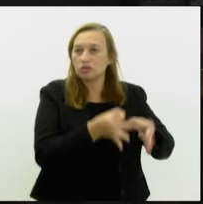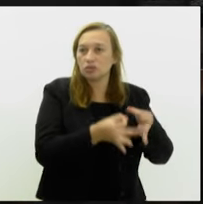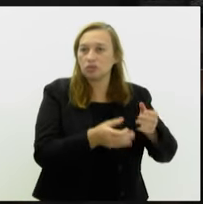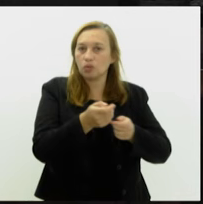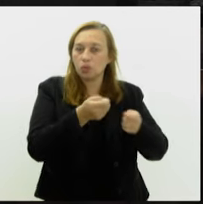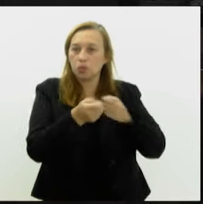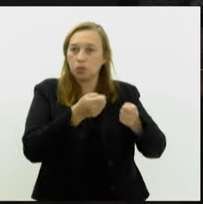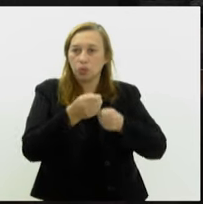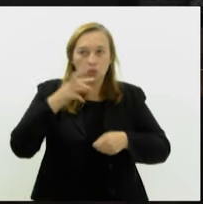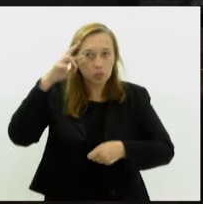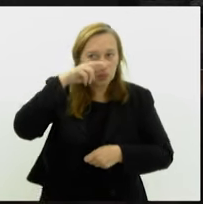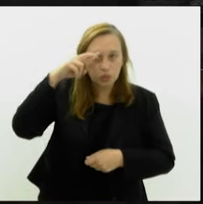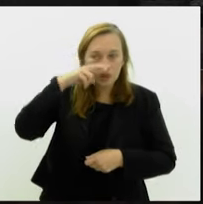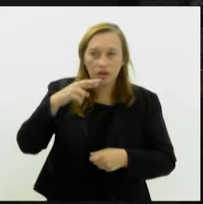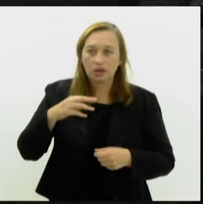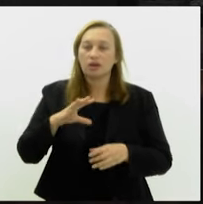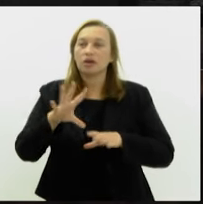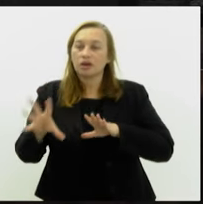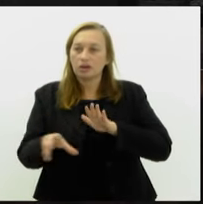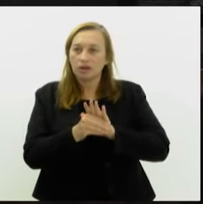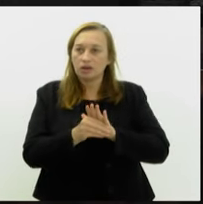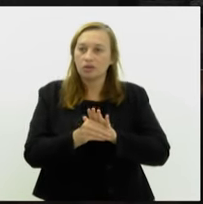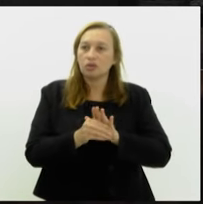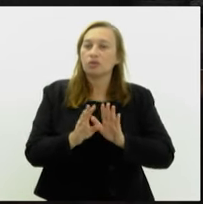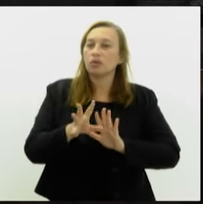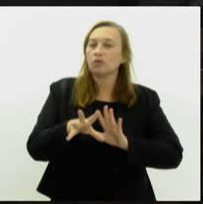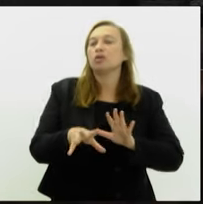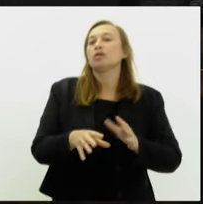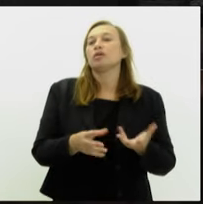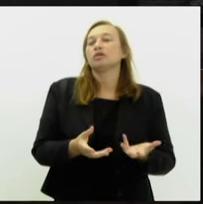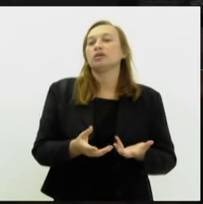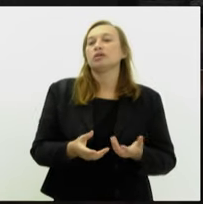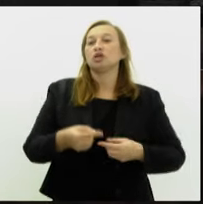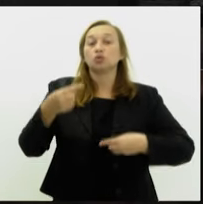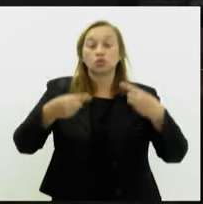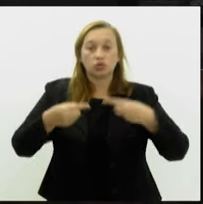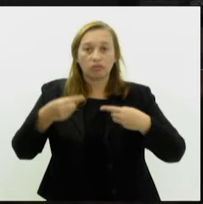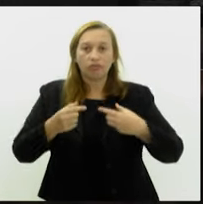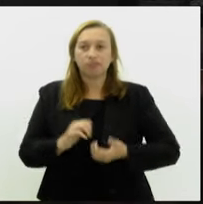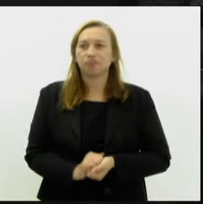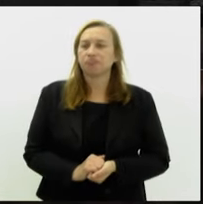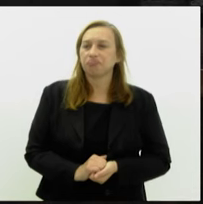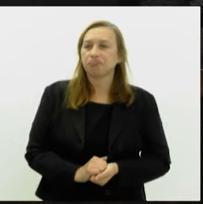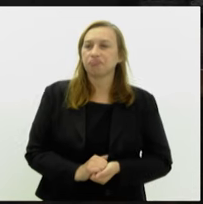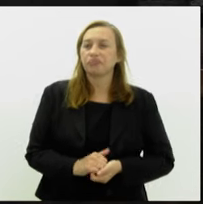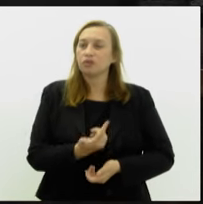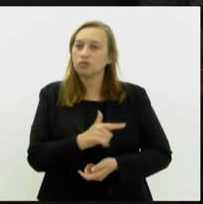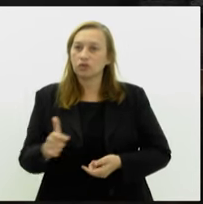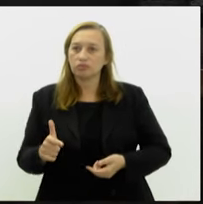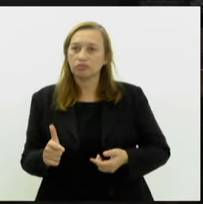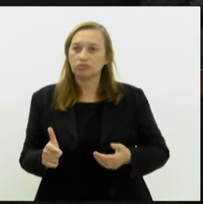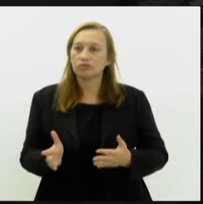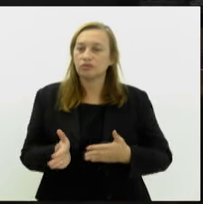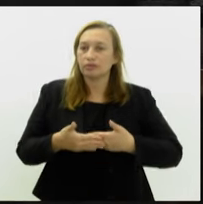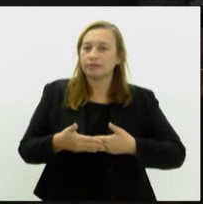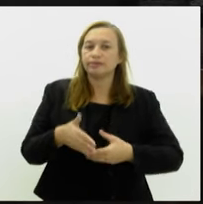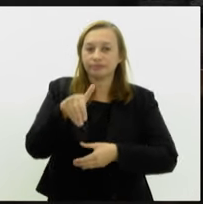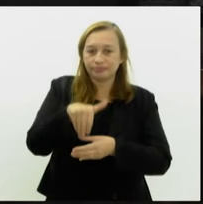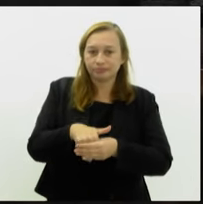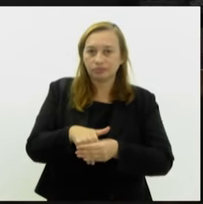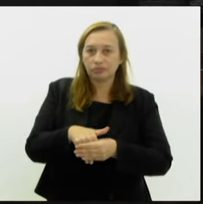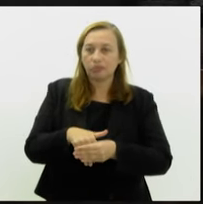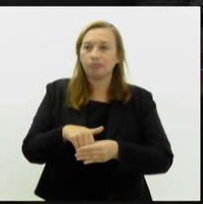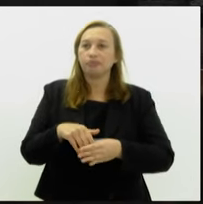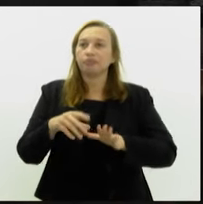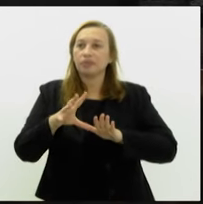e controle favorável com emendas. Em discussão, não havendo quem queira discutir, encerrada a discussão, em votação,